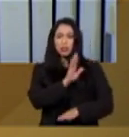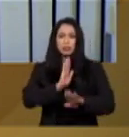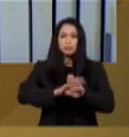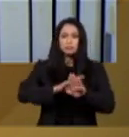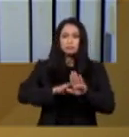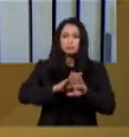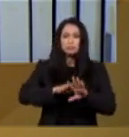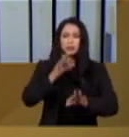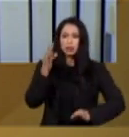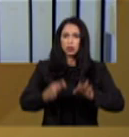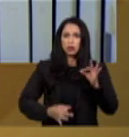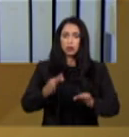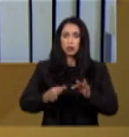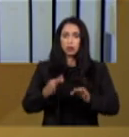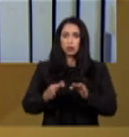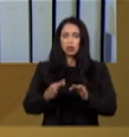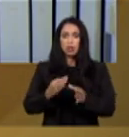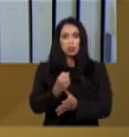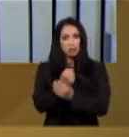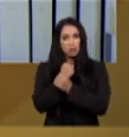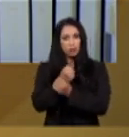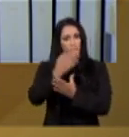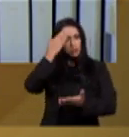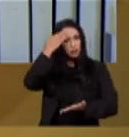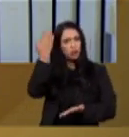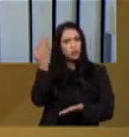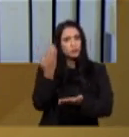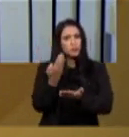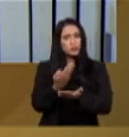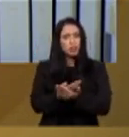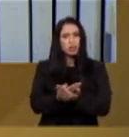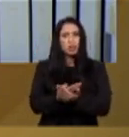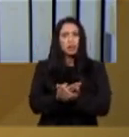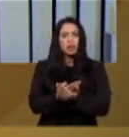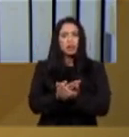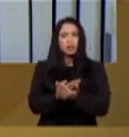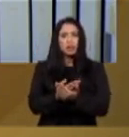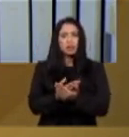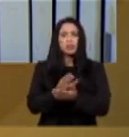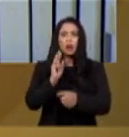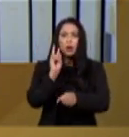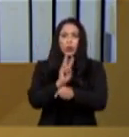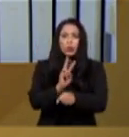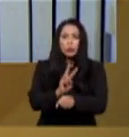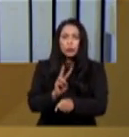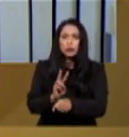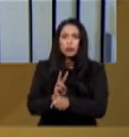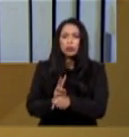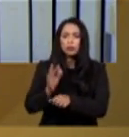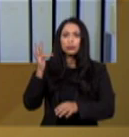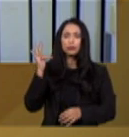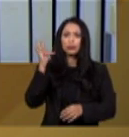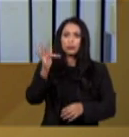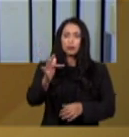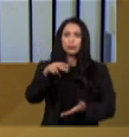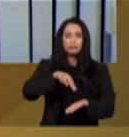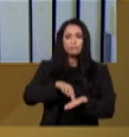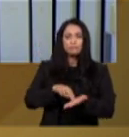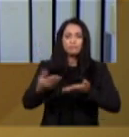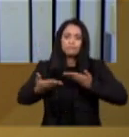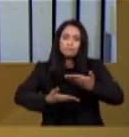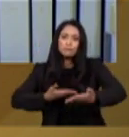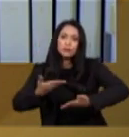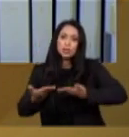promover segurança jurídica, gerando confiança, previsibilidade e estabilidade às